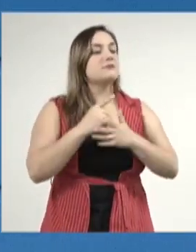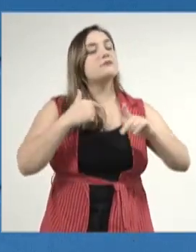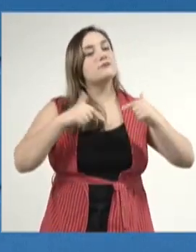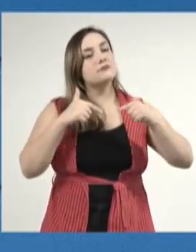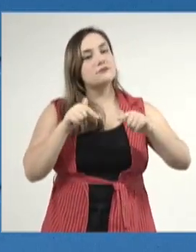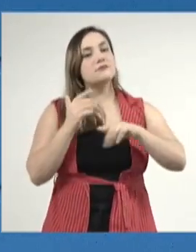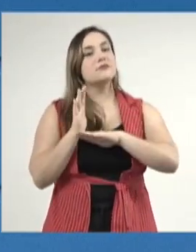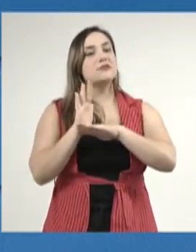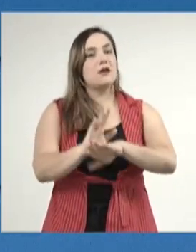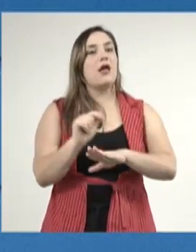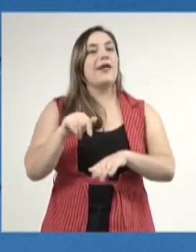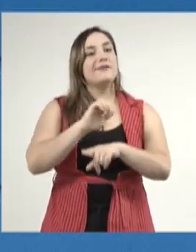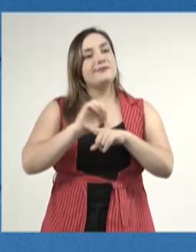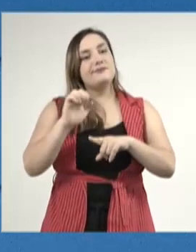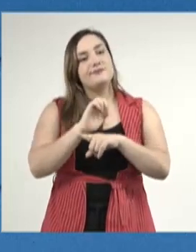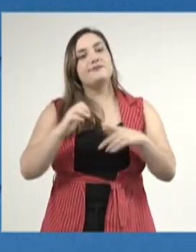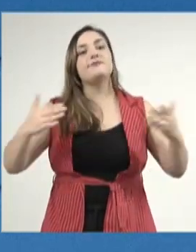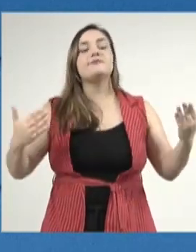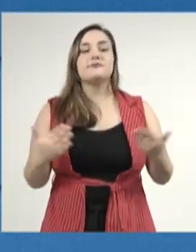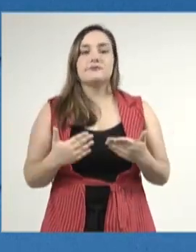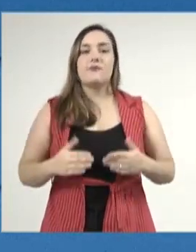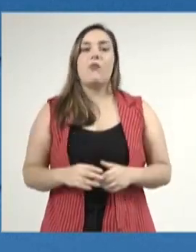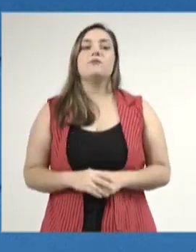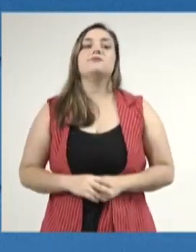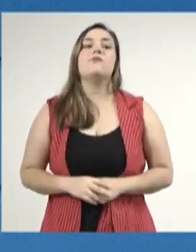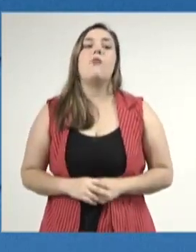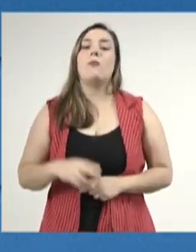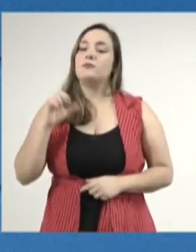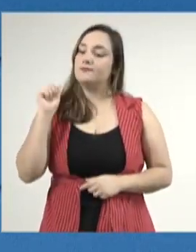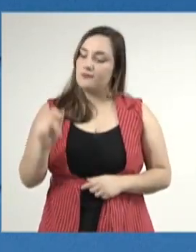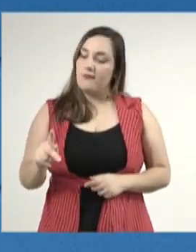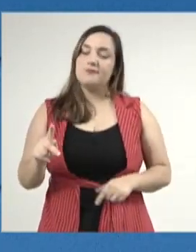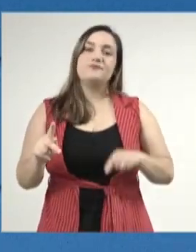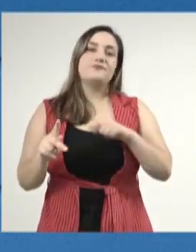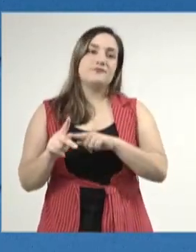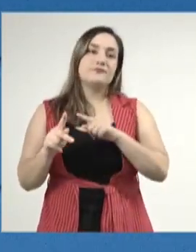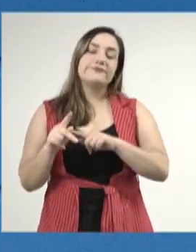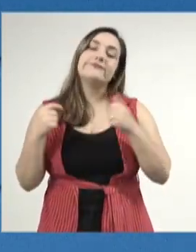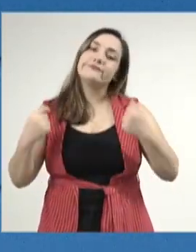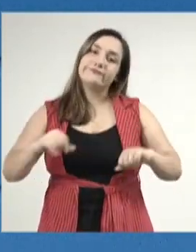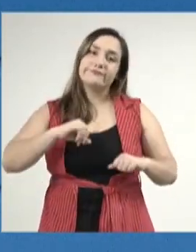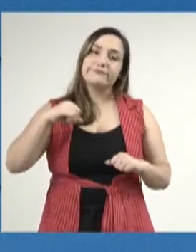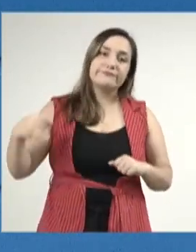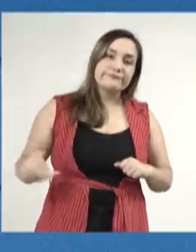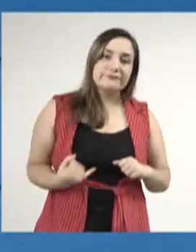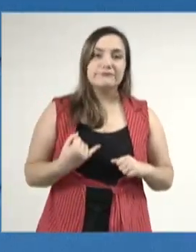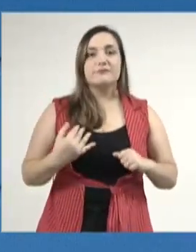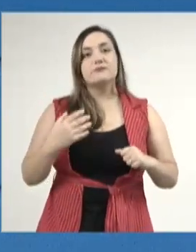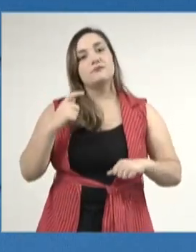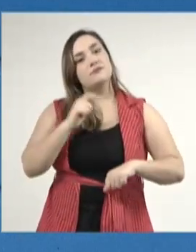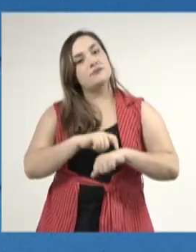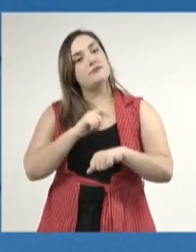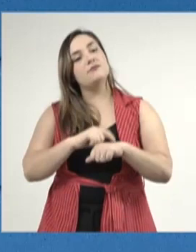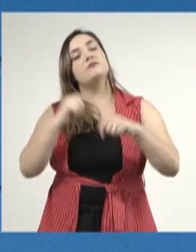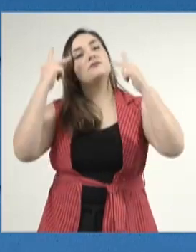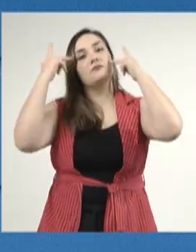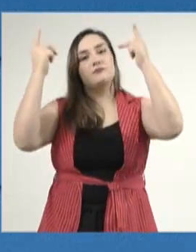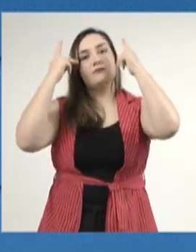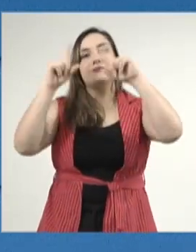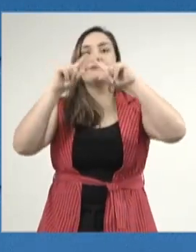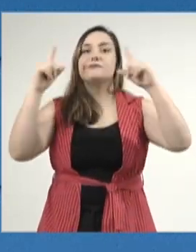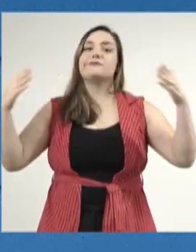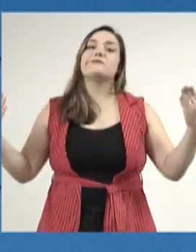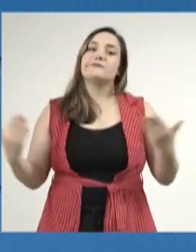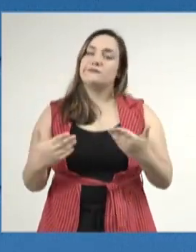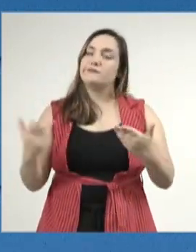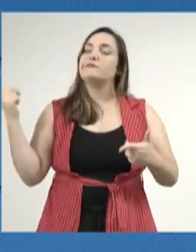esse Estado e que hoje estão aposentados e que deveriam usufruir, né, da tranquilidade da aposentadoria, passo por todos